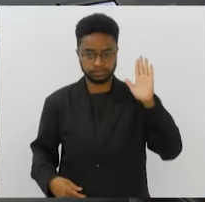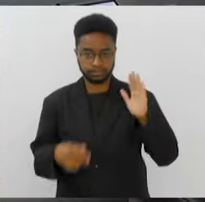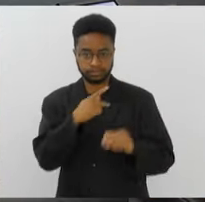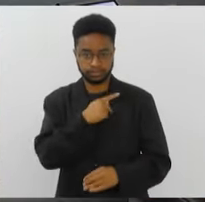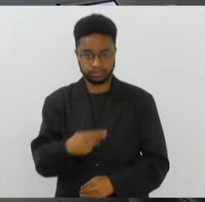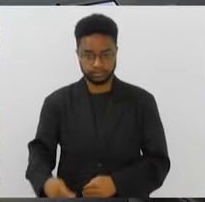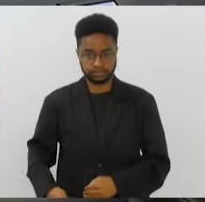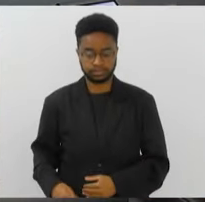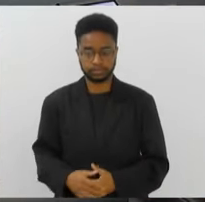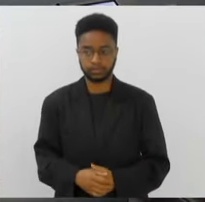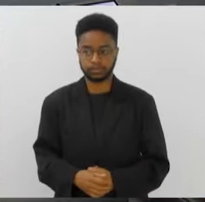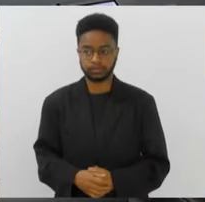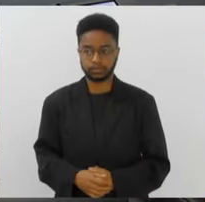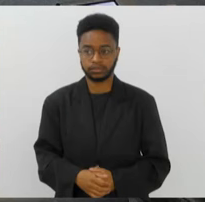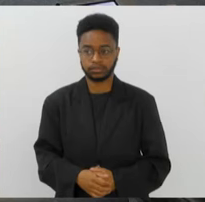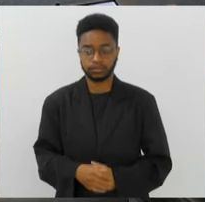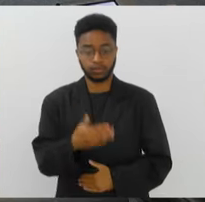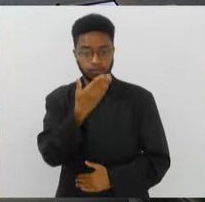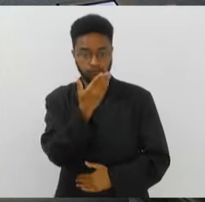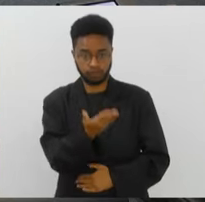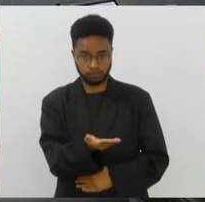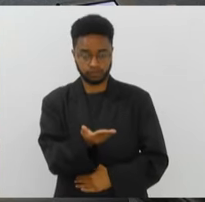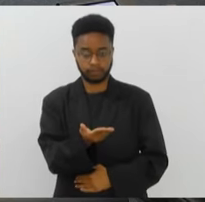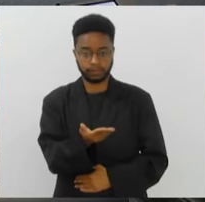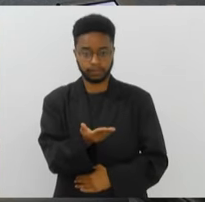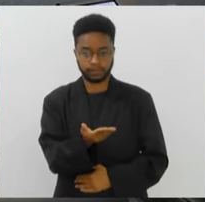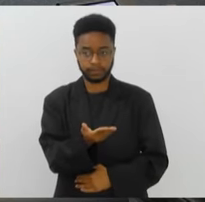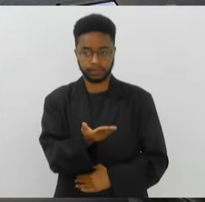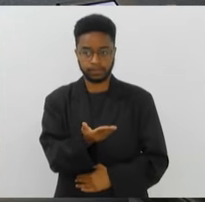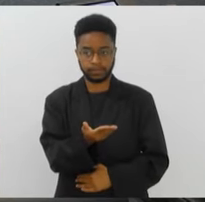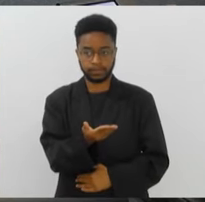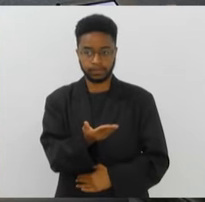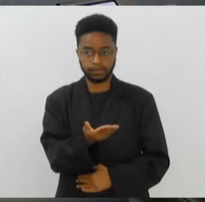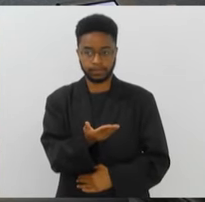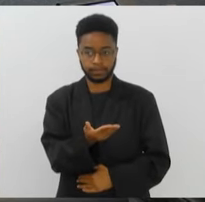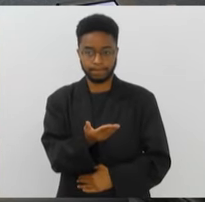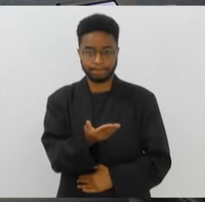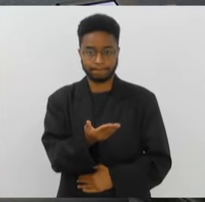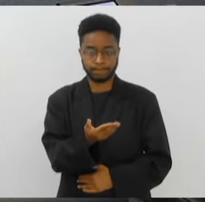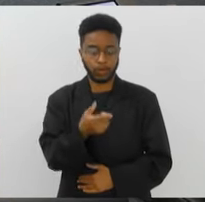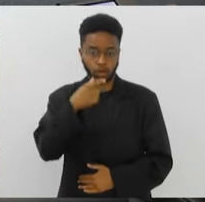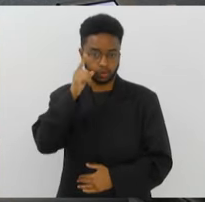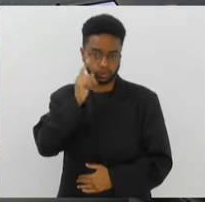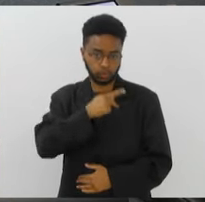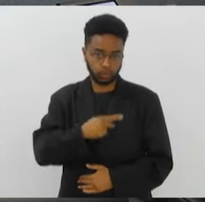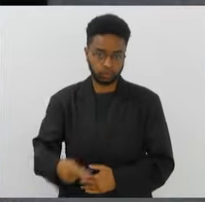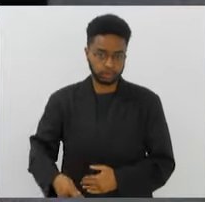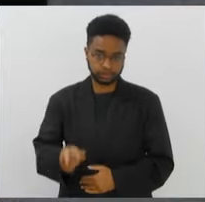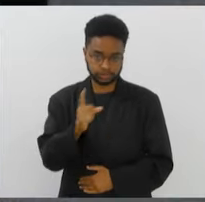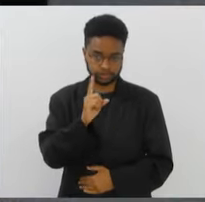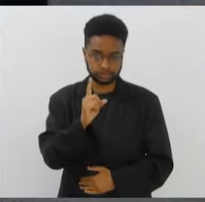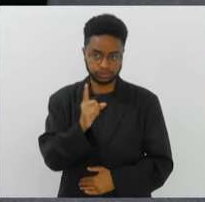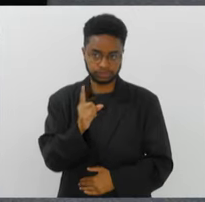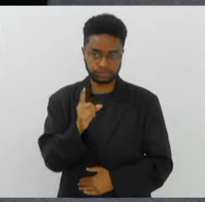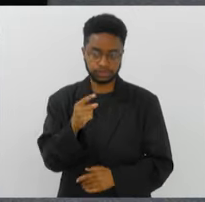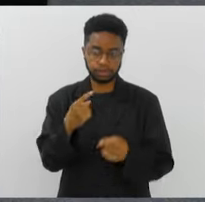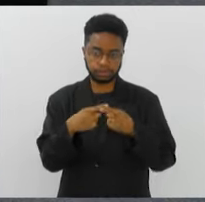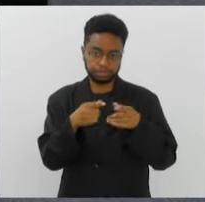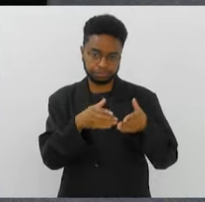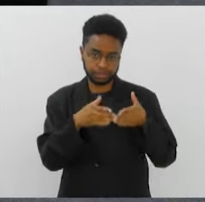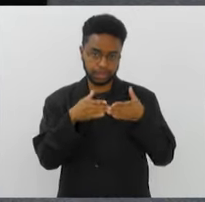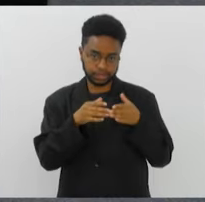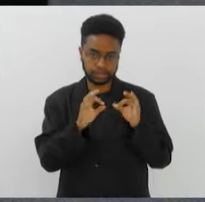favor. Vossa Excelência não presidiu no dia de ontem. Estava